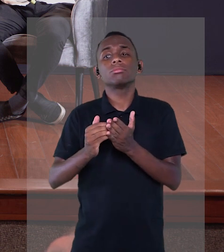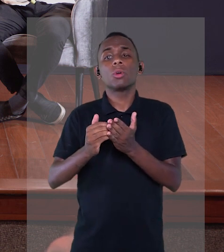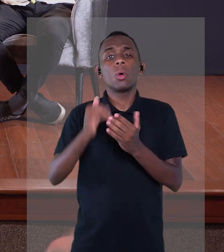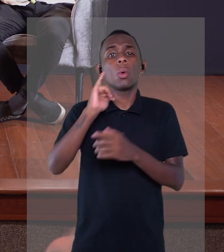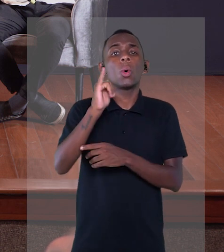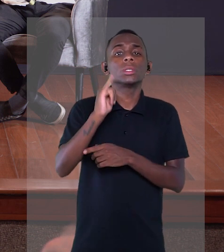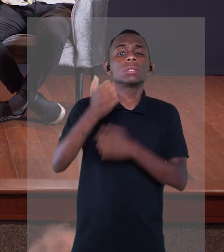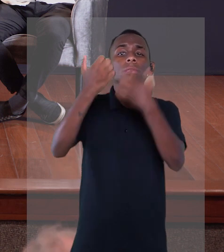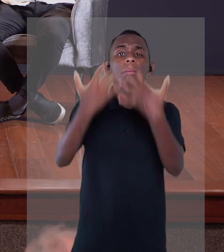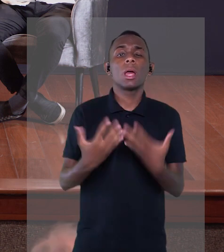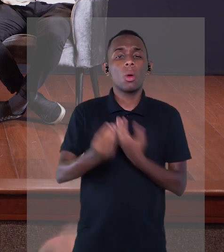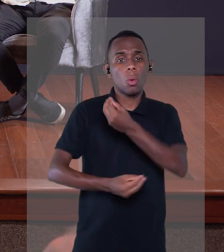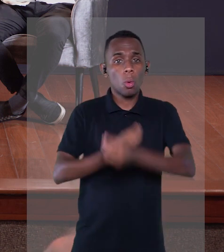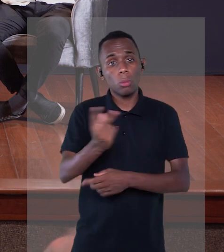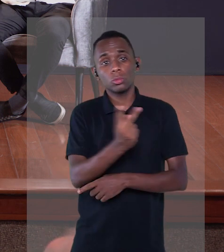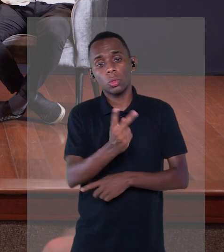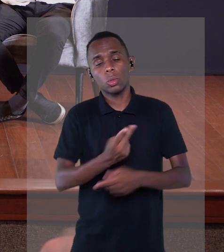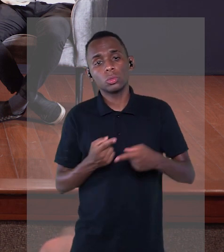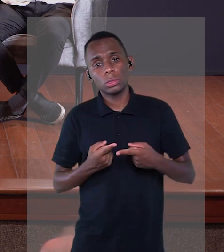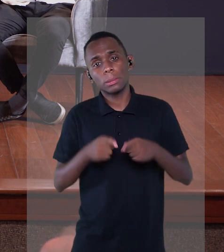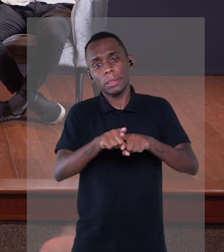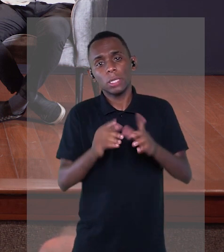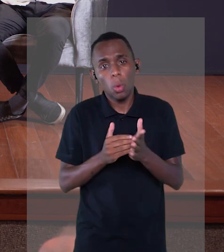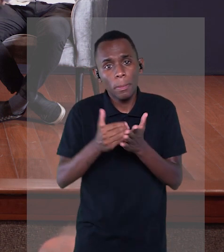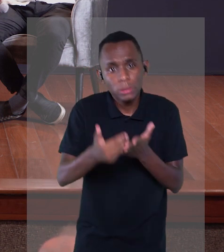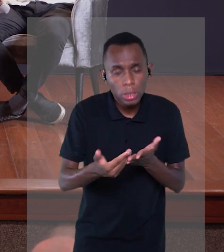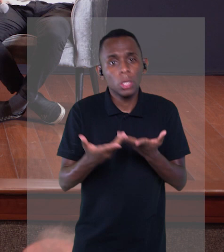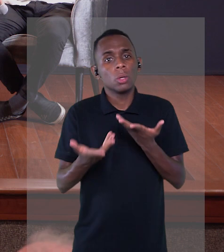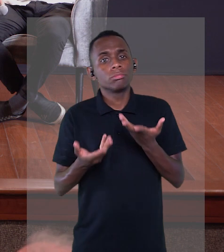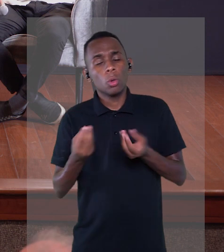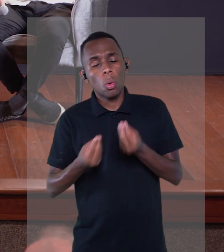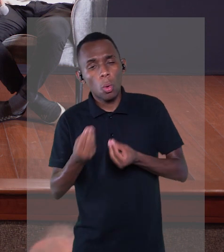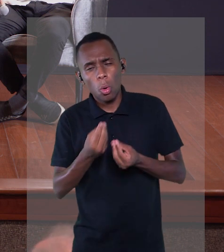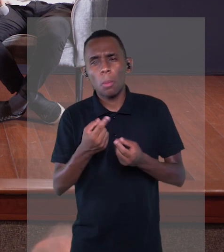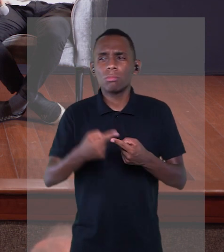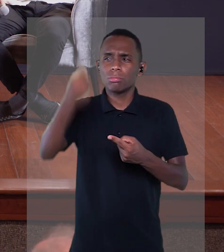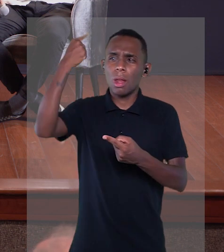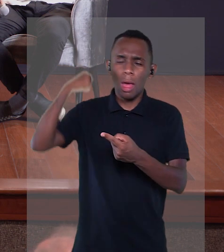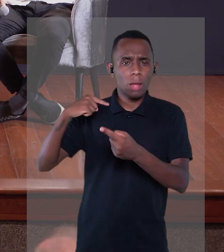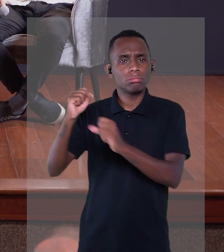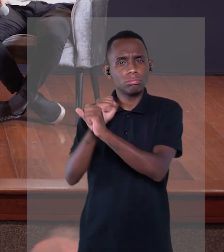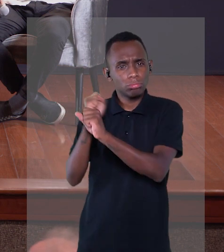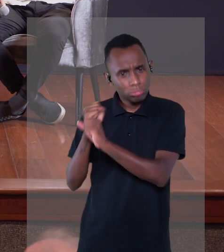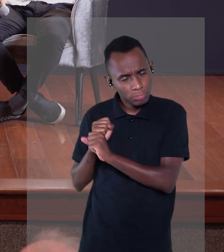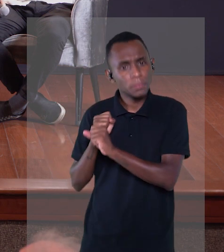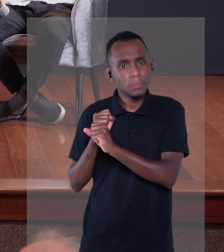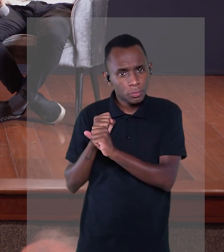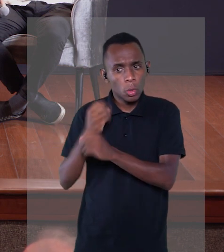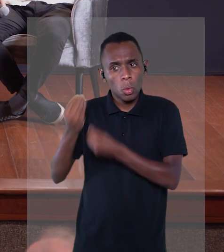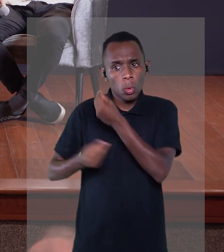contando como que vocês dois iniciaram, né, essa parceria lá atrás, no